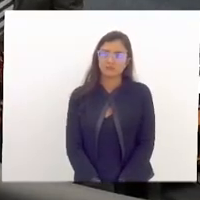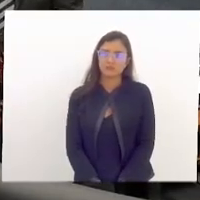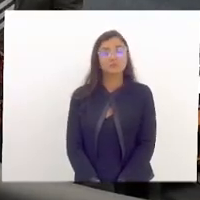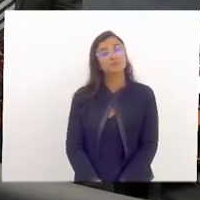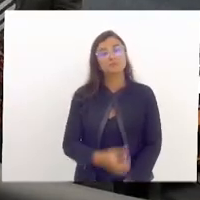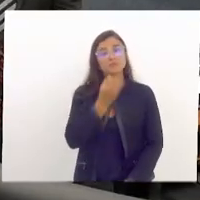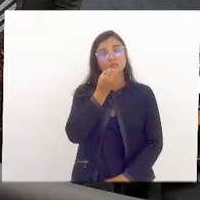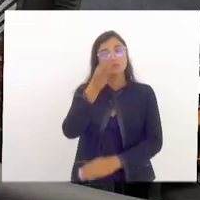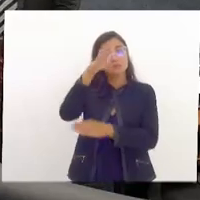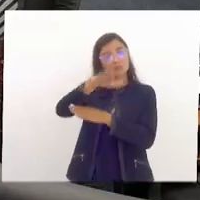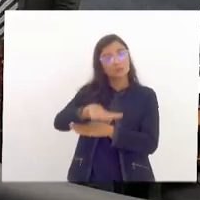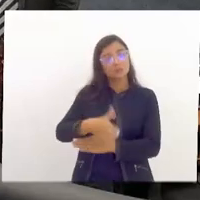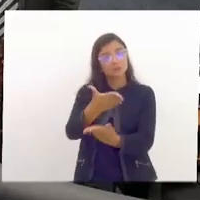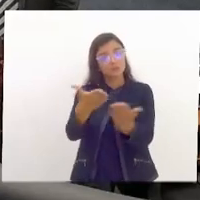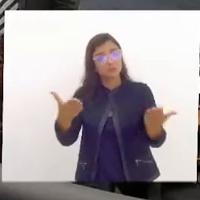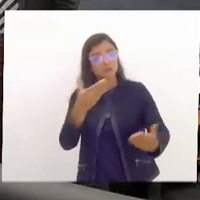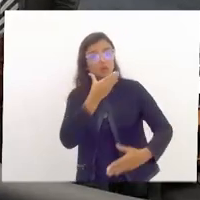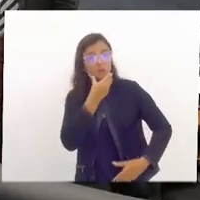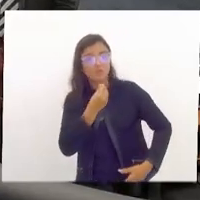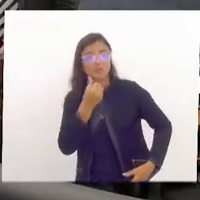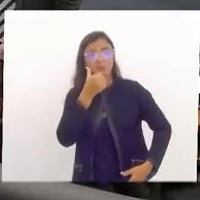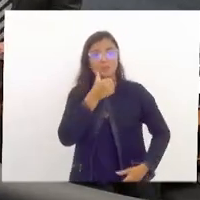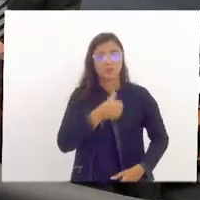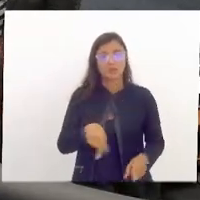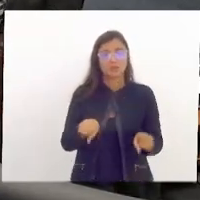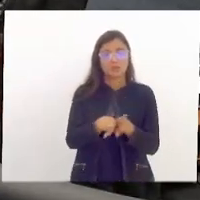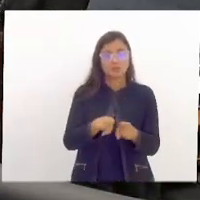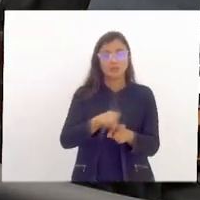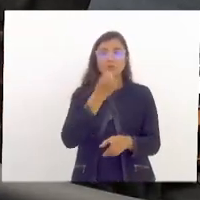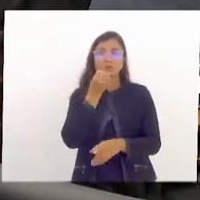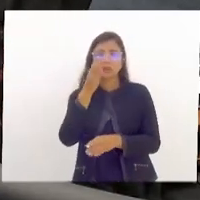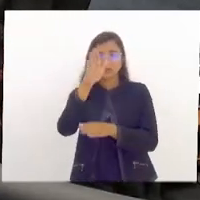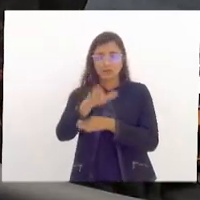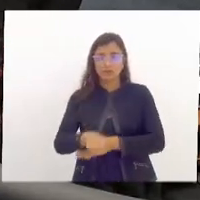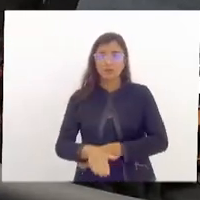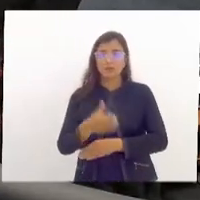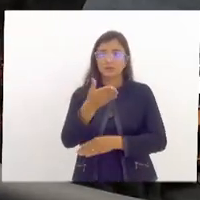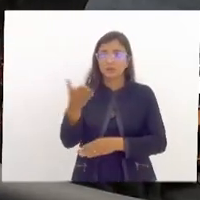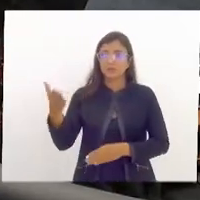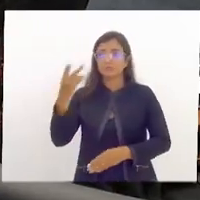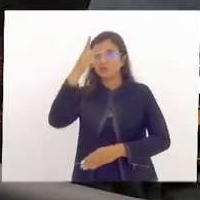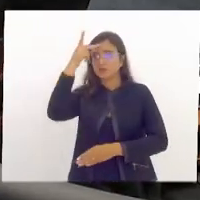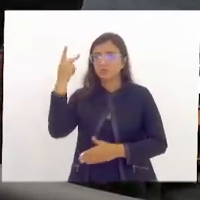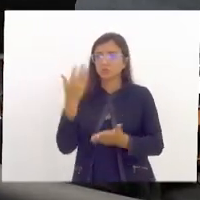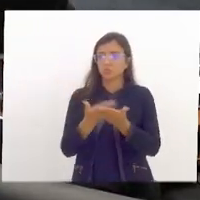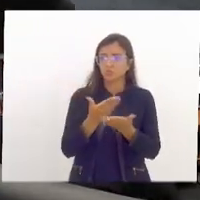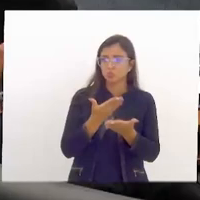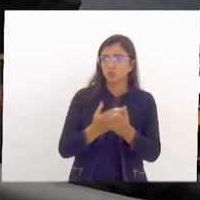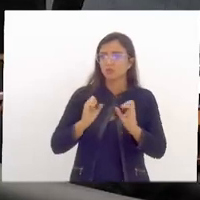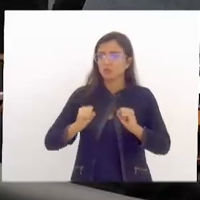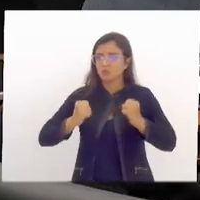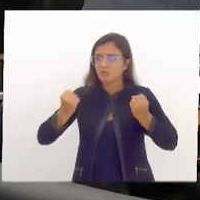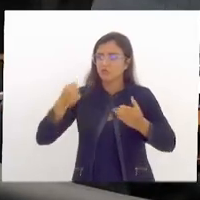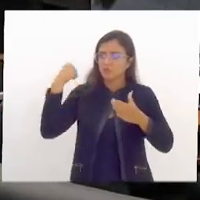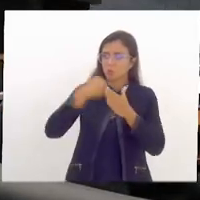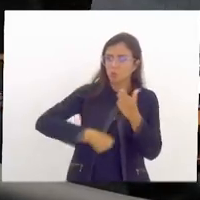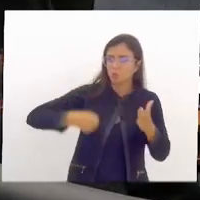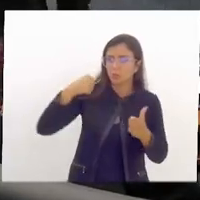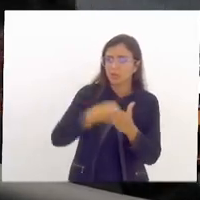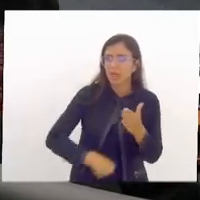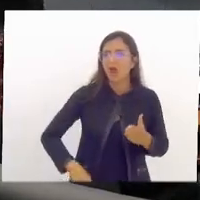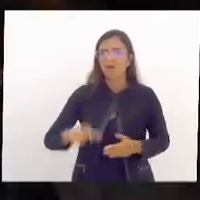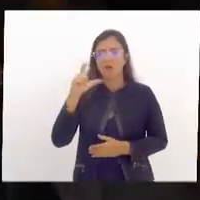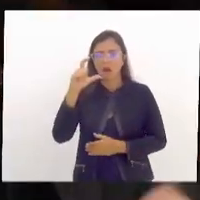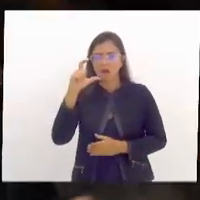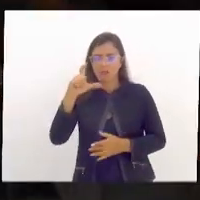Boa tarde a todas e todos. Boa tarde especial às estudantes que estão aqui presentes, lutando pelo passe livre.